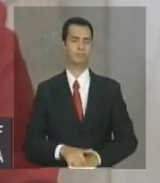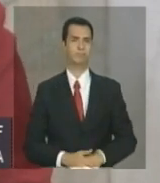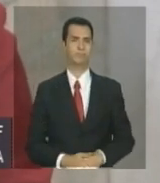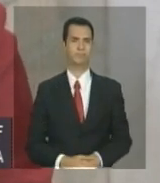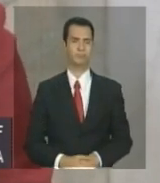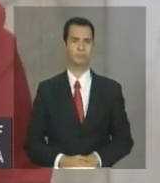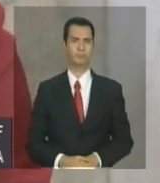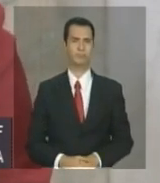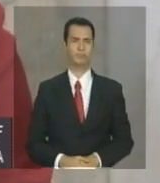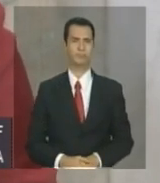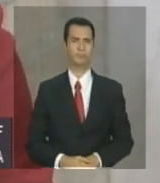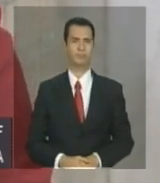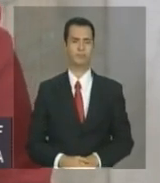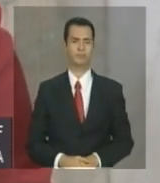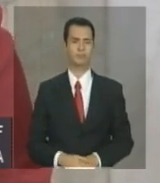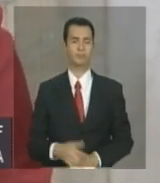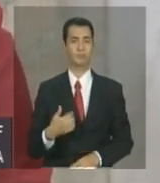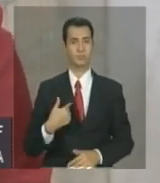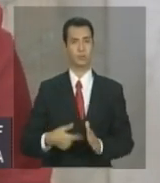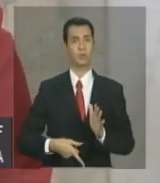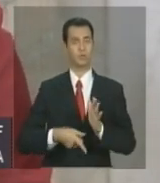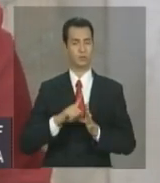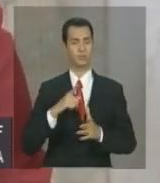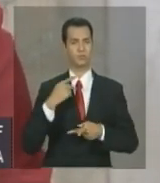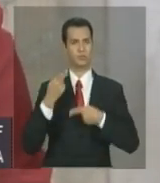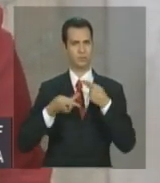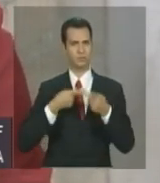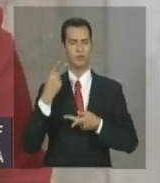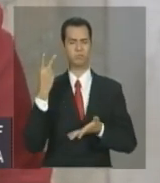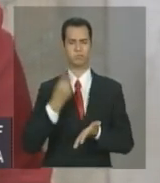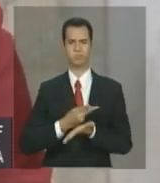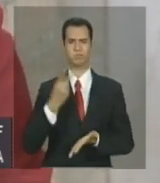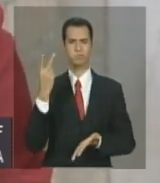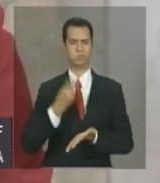Como eu disse sistematicamente,